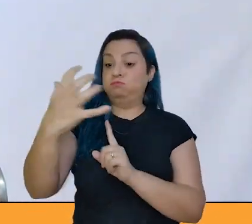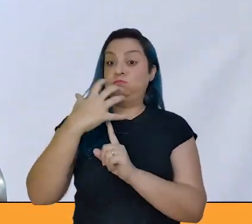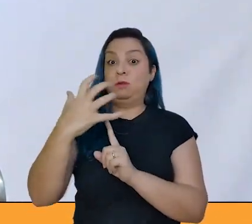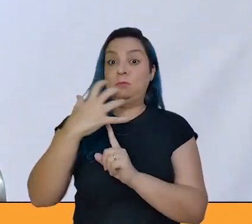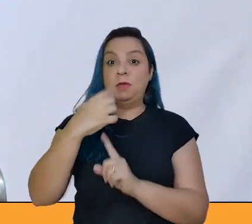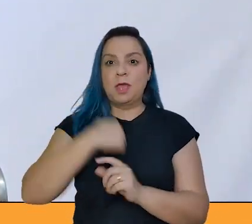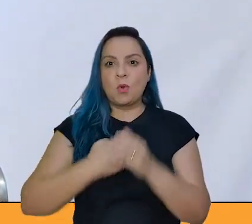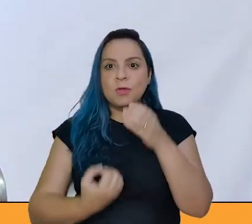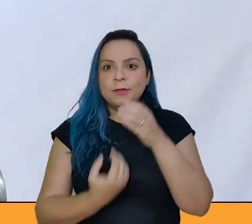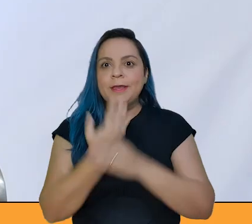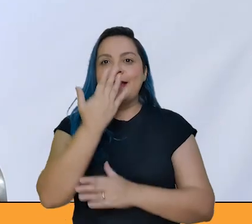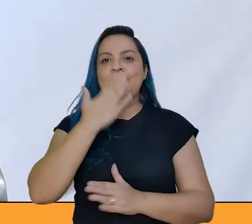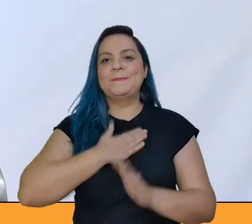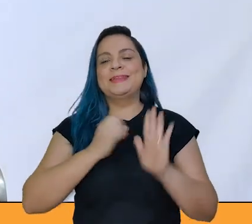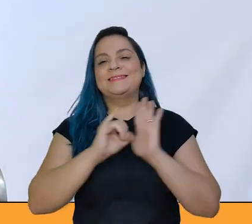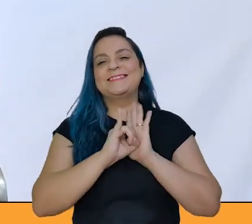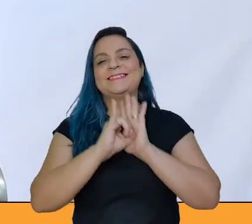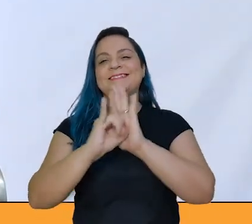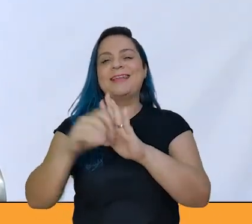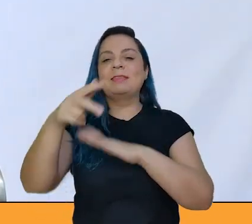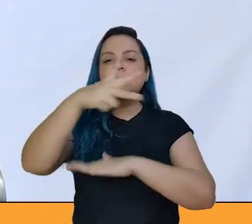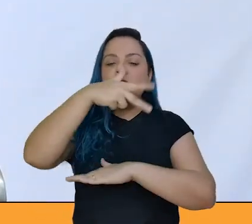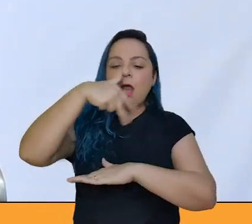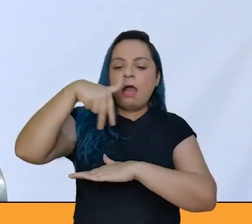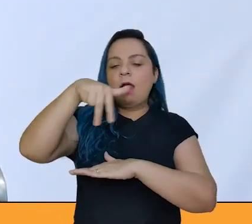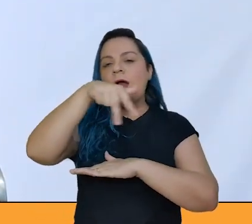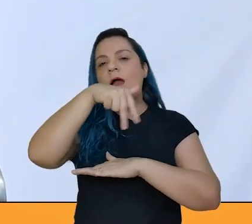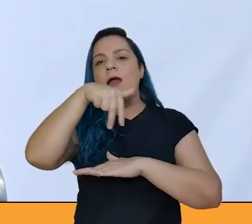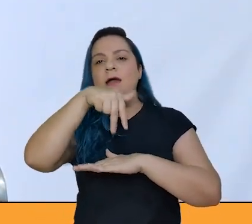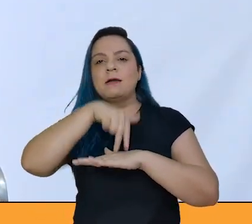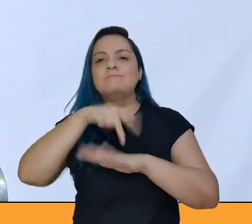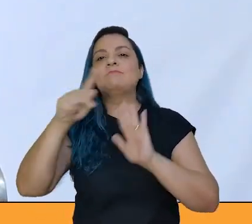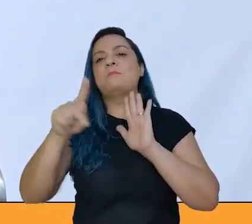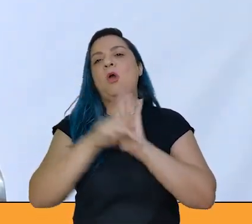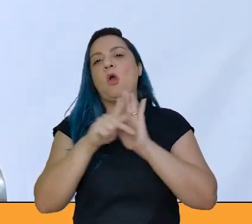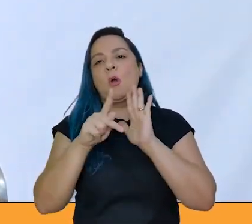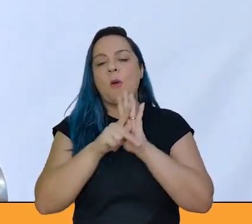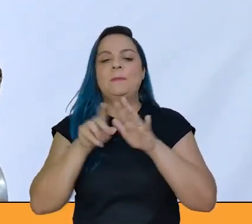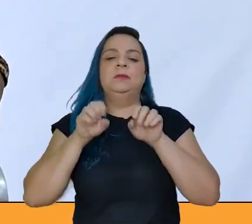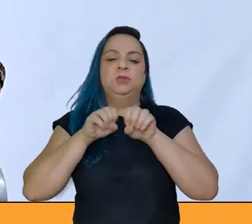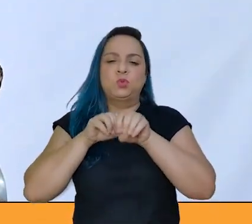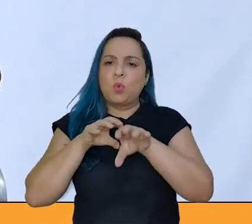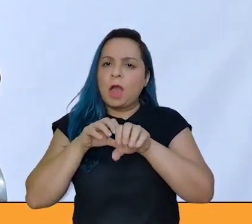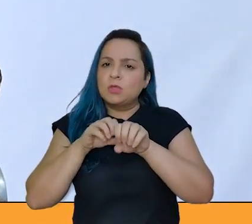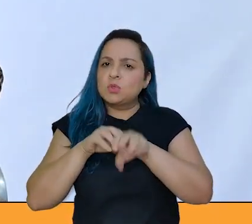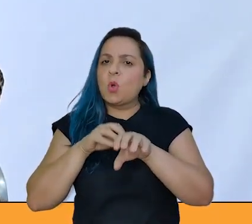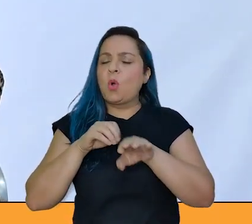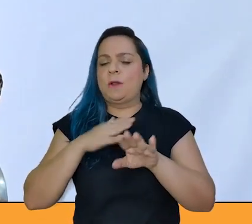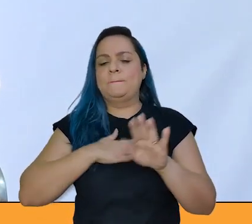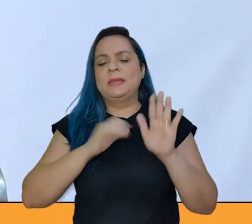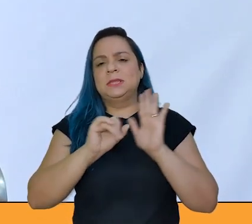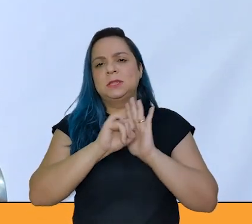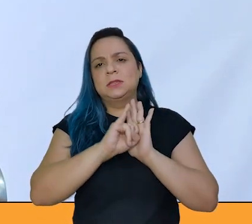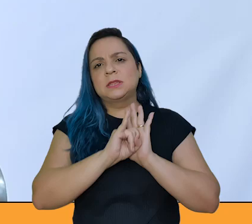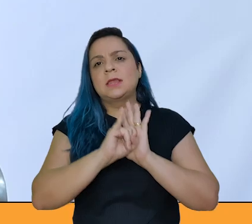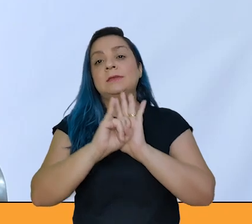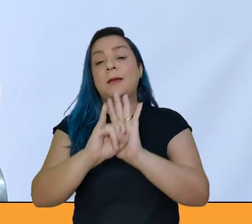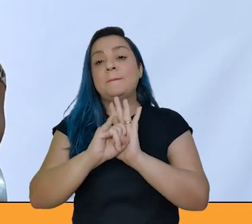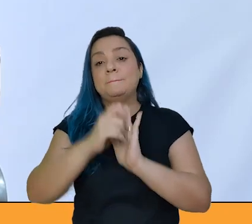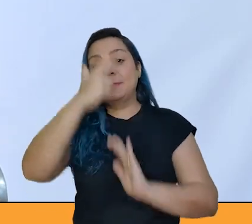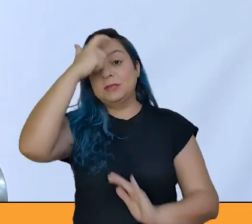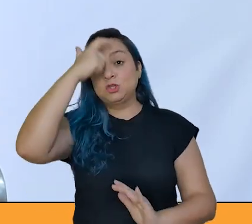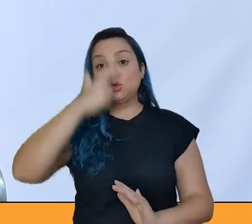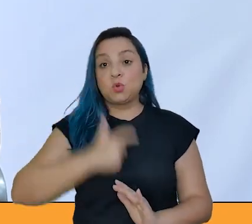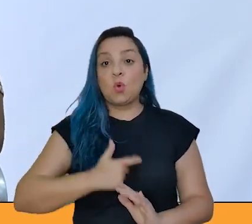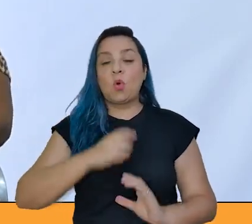poder criar a minha identidade na dança, para poder criar a minha identidade enquanto educadora, para eu criar a minha identidade enquanto uma pessoa,